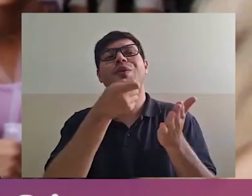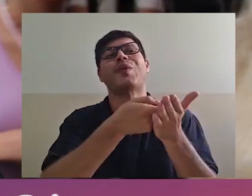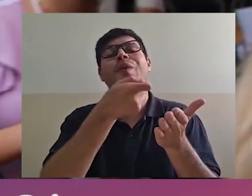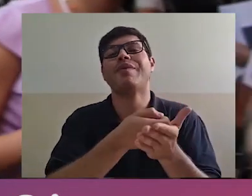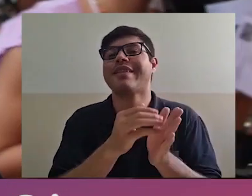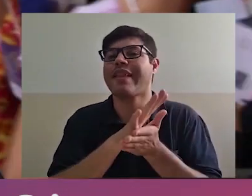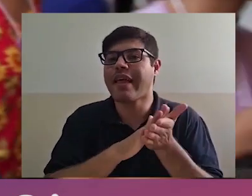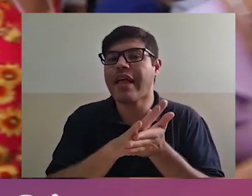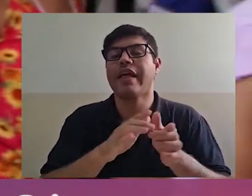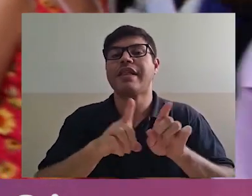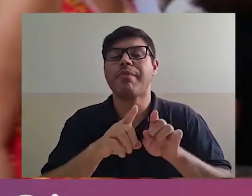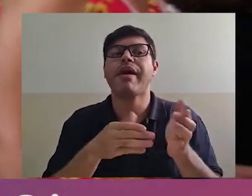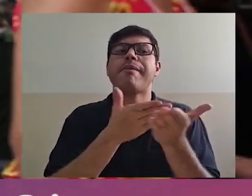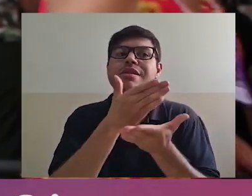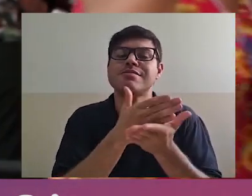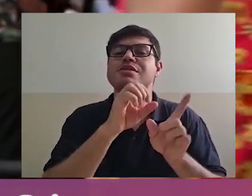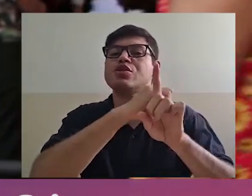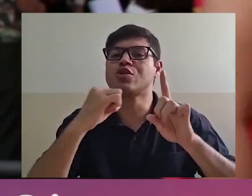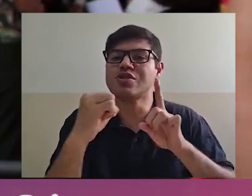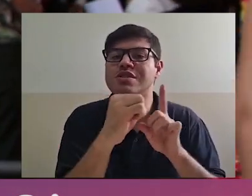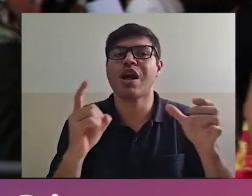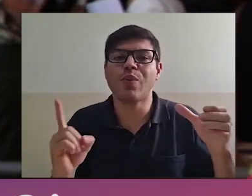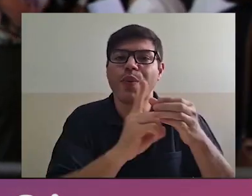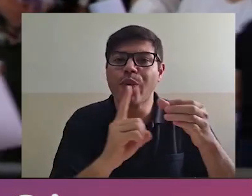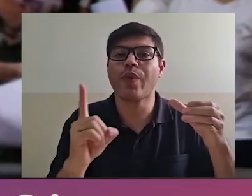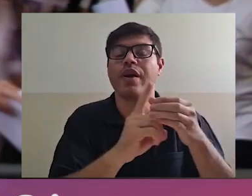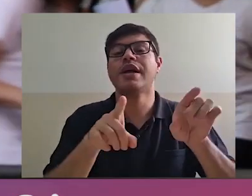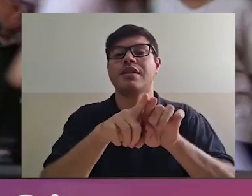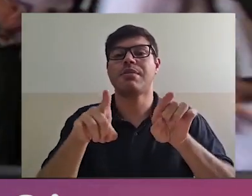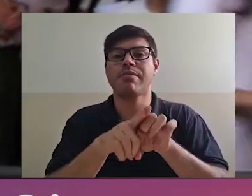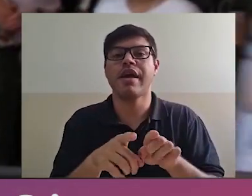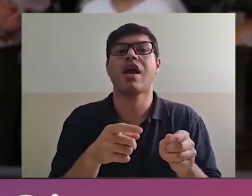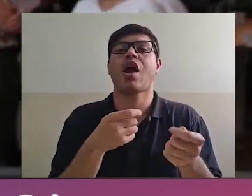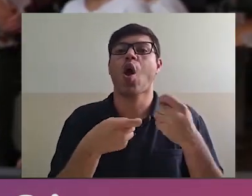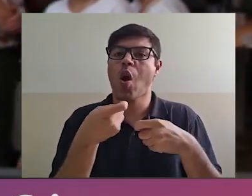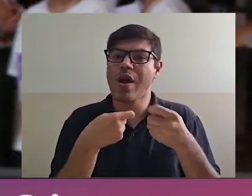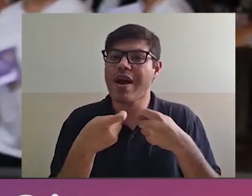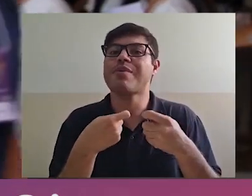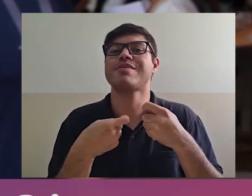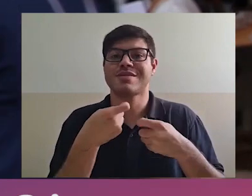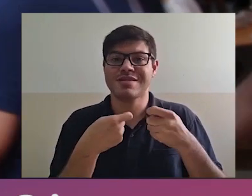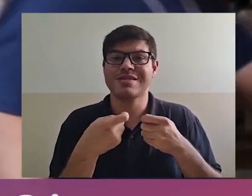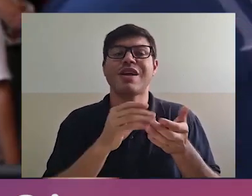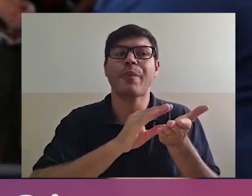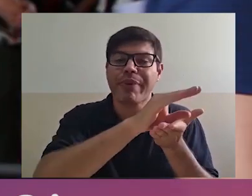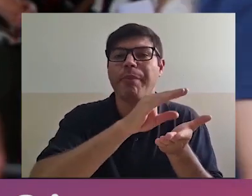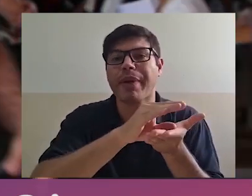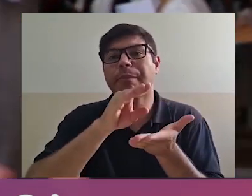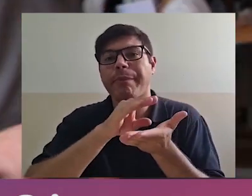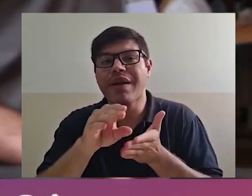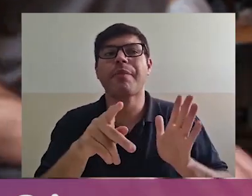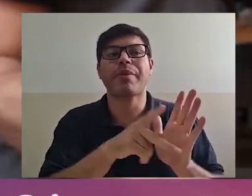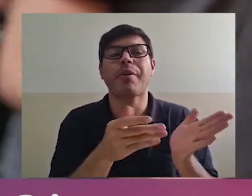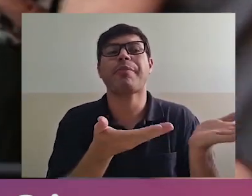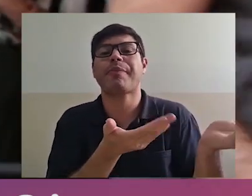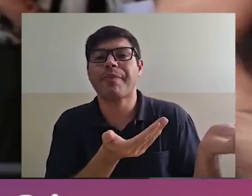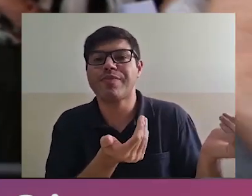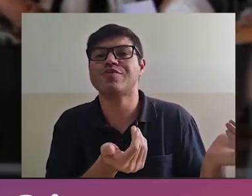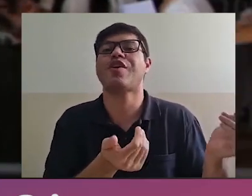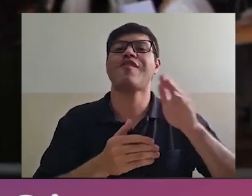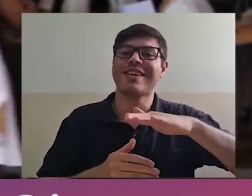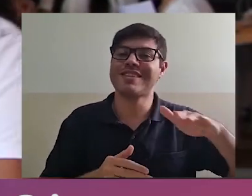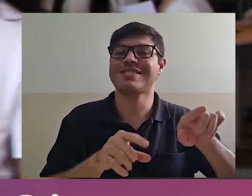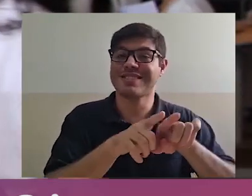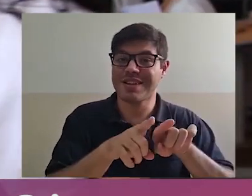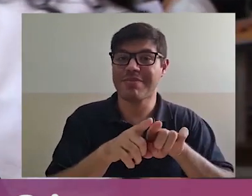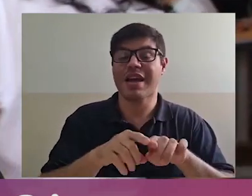a participação social, a questão do orçamento, da garantia do orçamento para o recurso para criança e adolescente. Então, a partir da tarde,